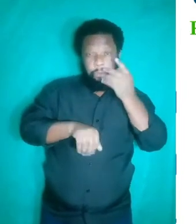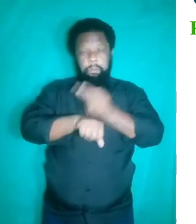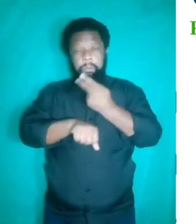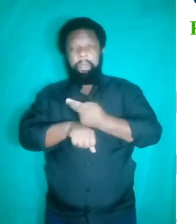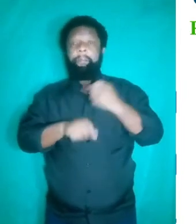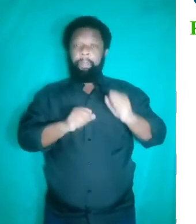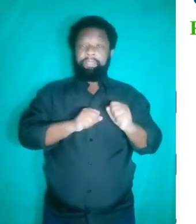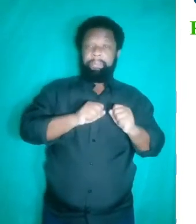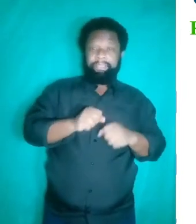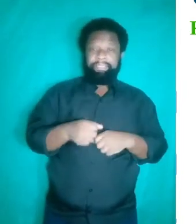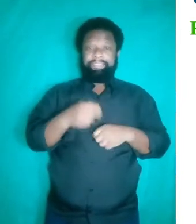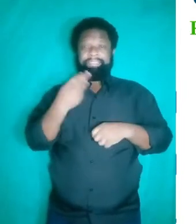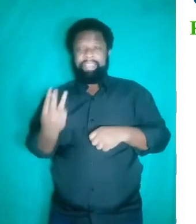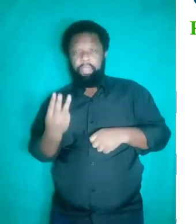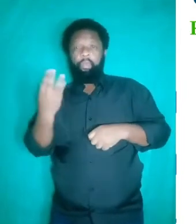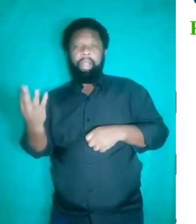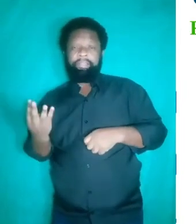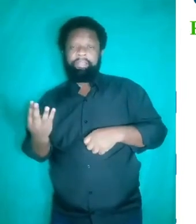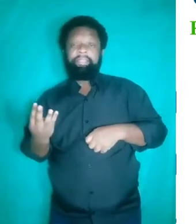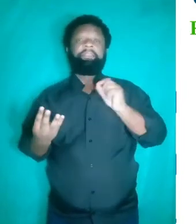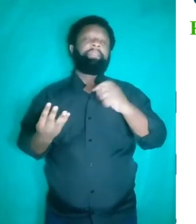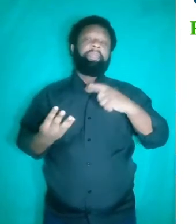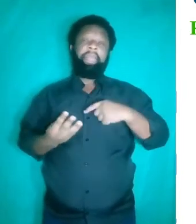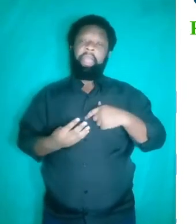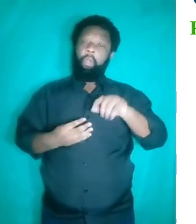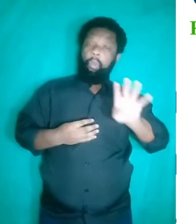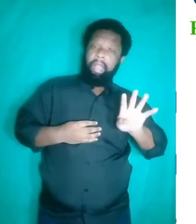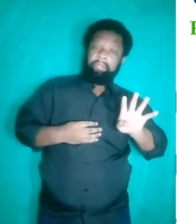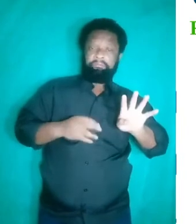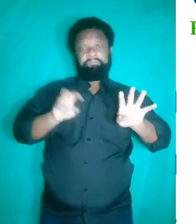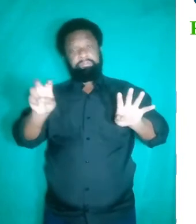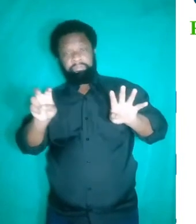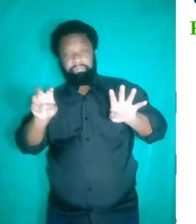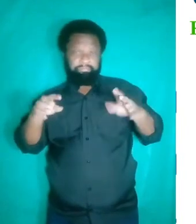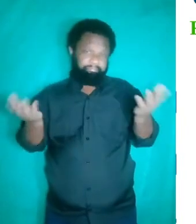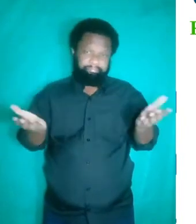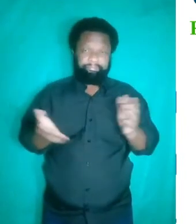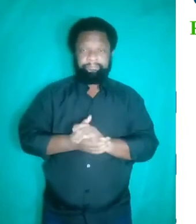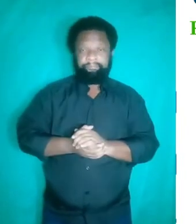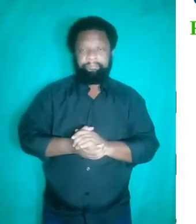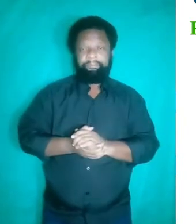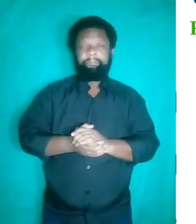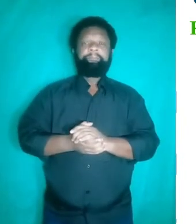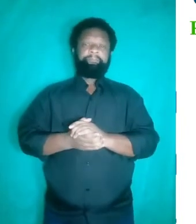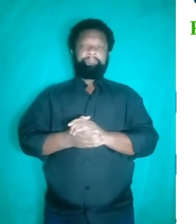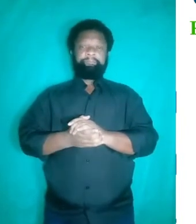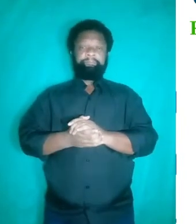e dourada, mais 4 ou mais 3 barrinhas. Então, no total, são 4 barrinhas ou 5 barrinhas, tá bem?